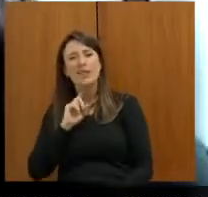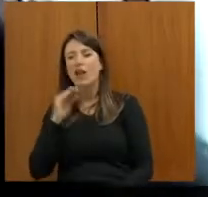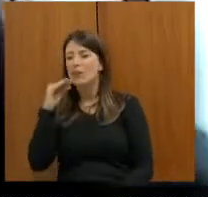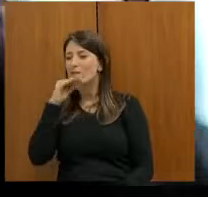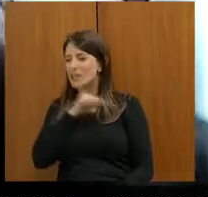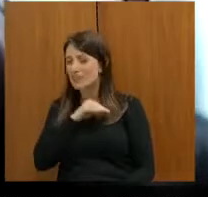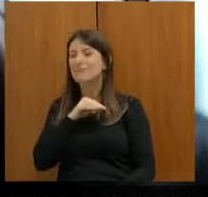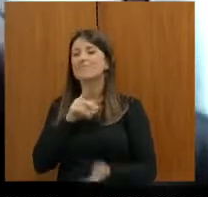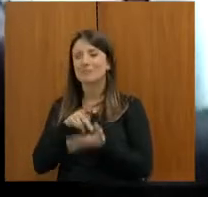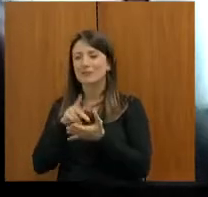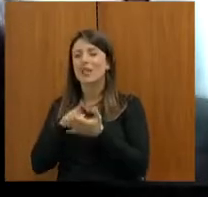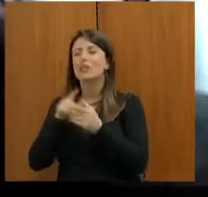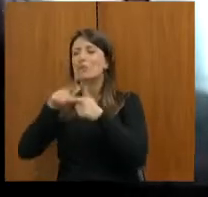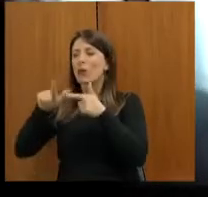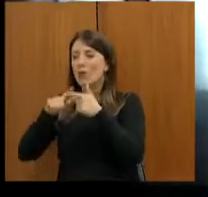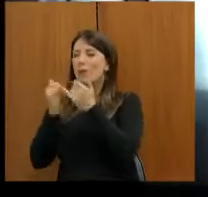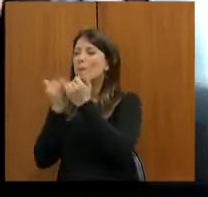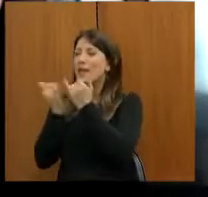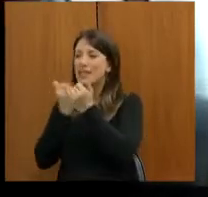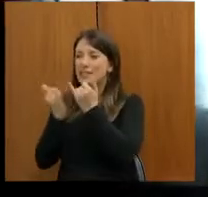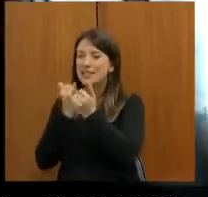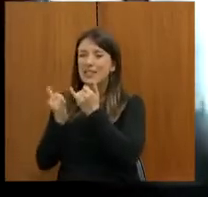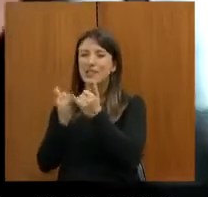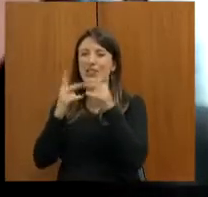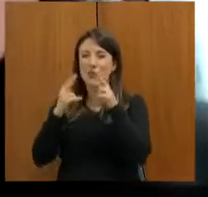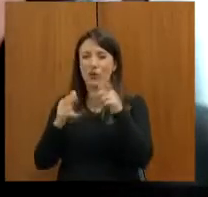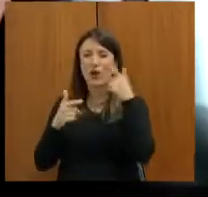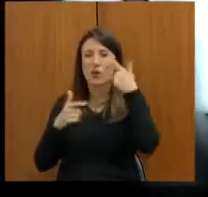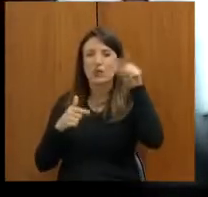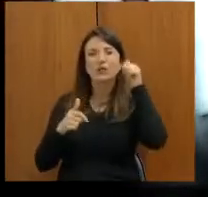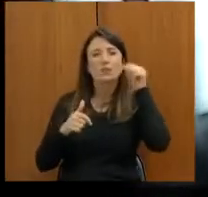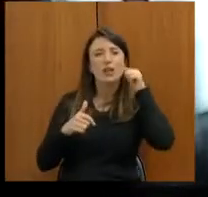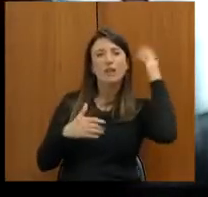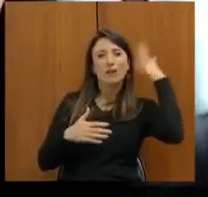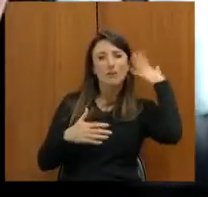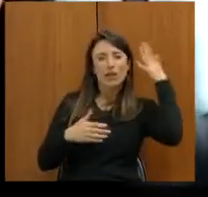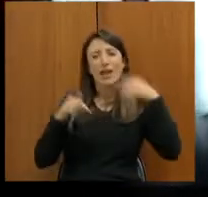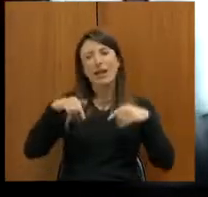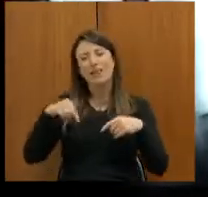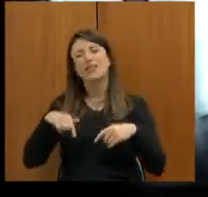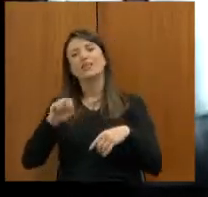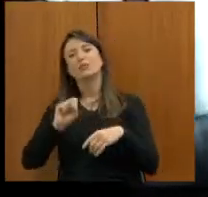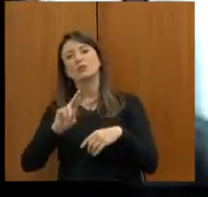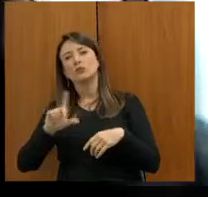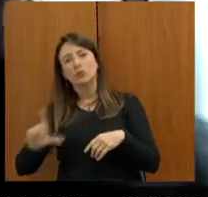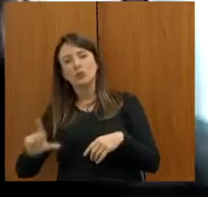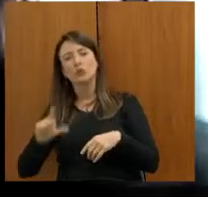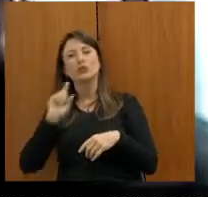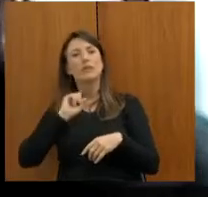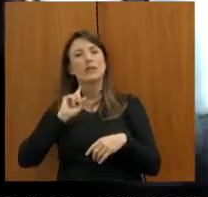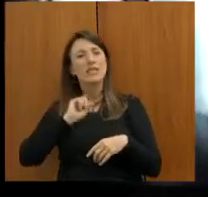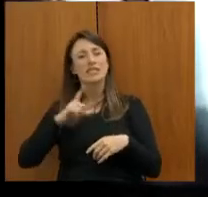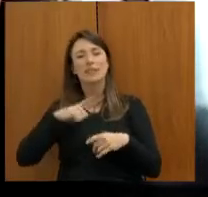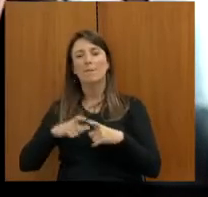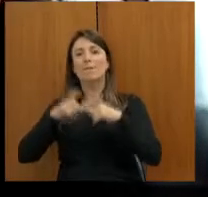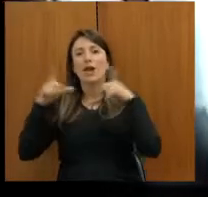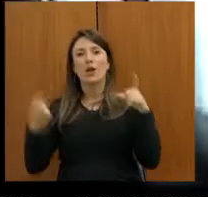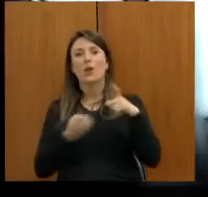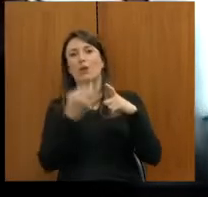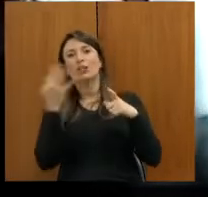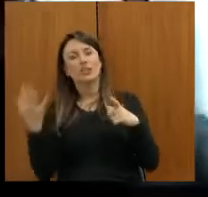todos que já foram apresentados por de Minas hoje a região tem maior número de idade né Nós somos compostos por